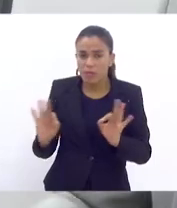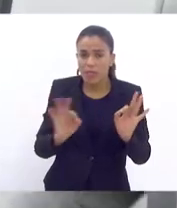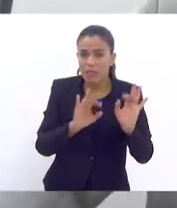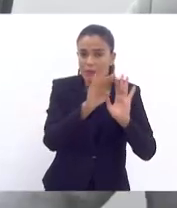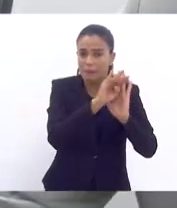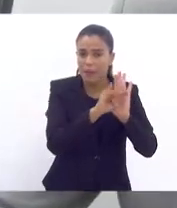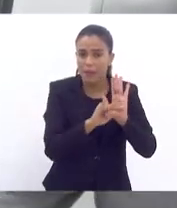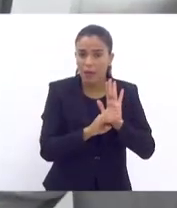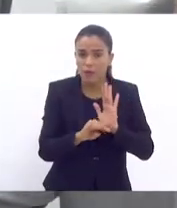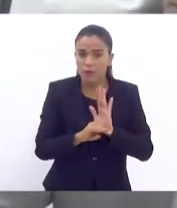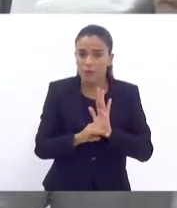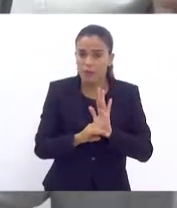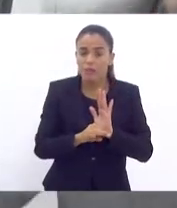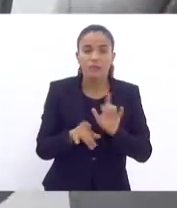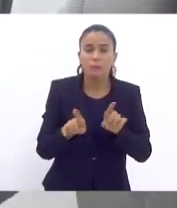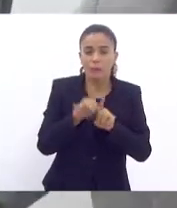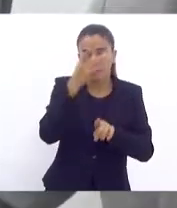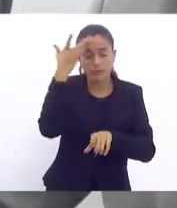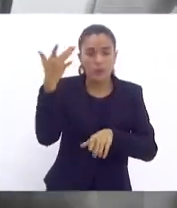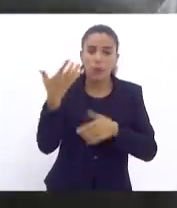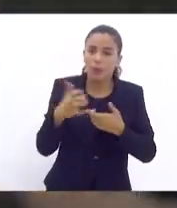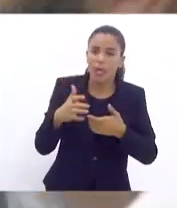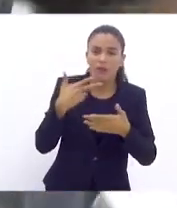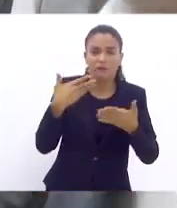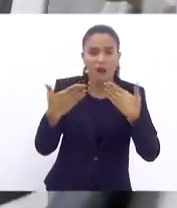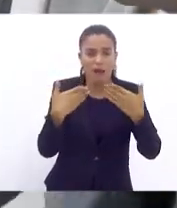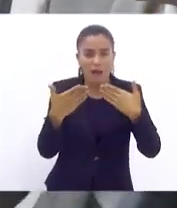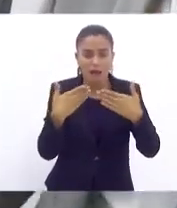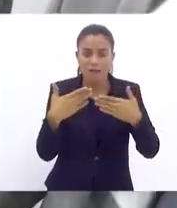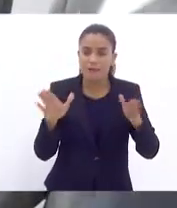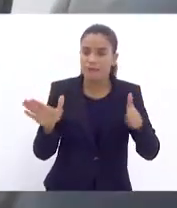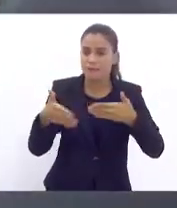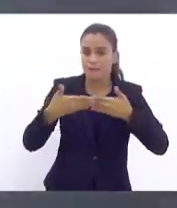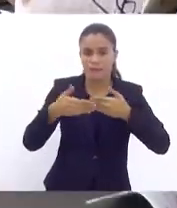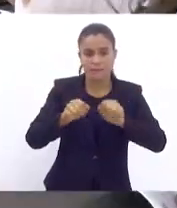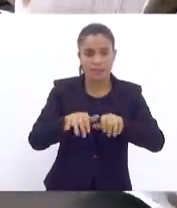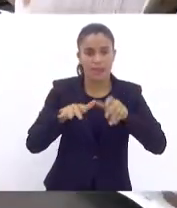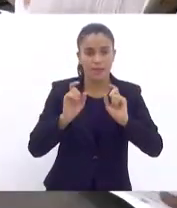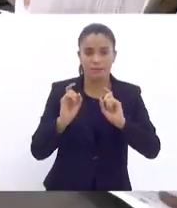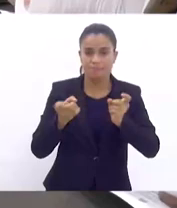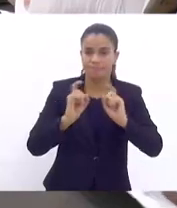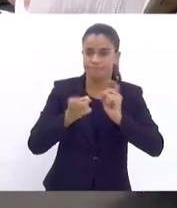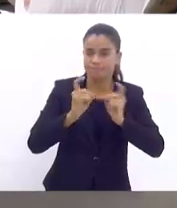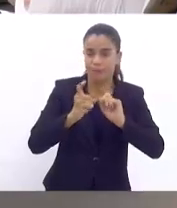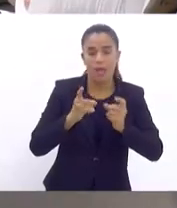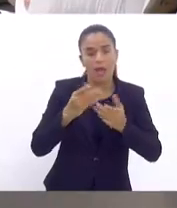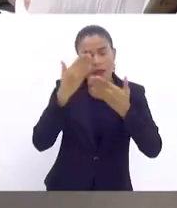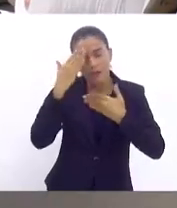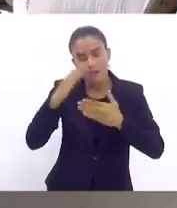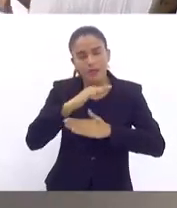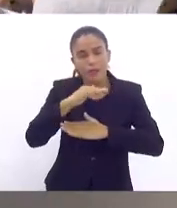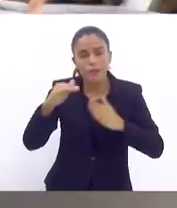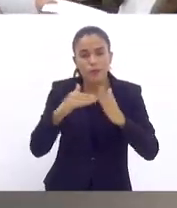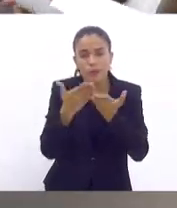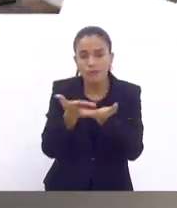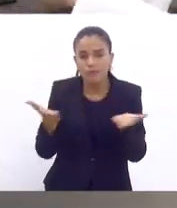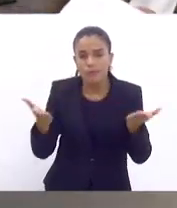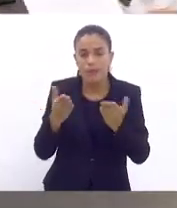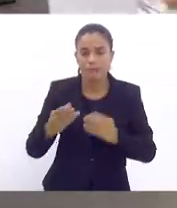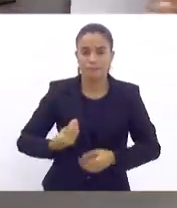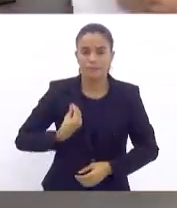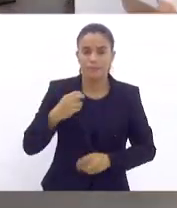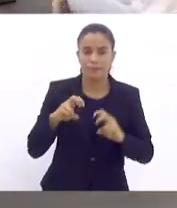itens na pauta nem mais quem queira fazer uso da palavra encerrado a sessão Agradeço a todos a presença obrigado meu